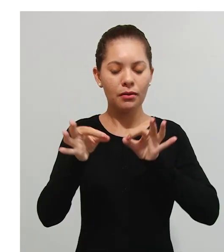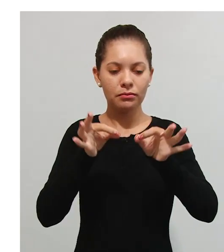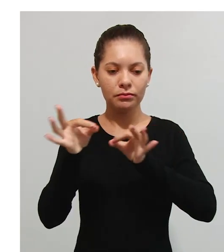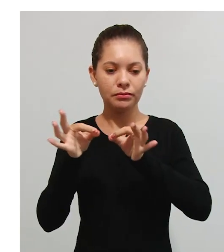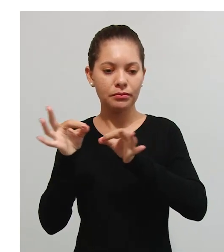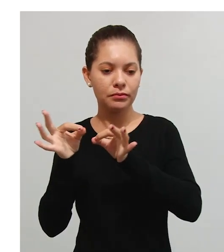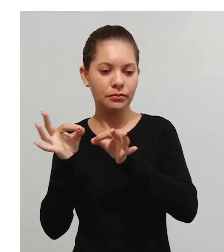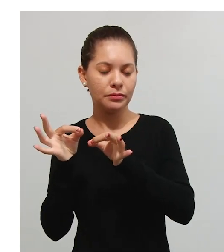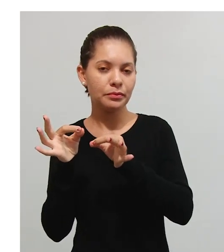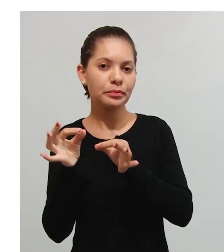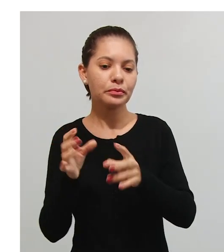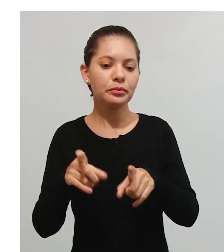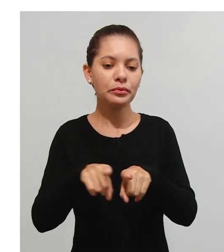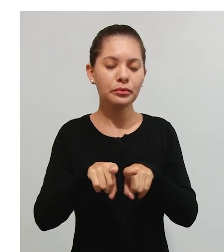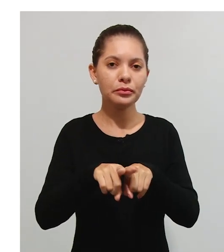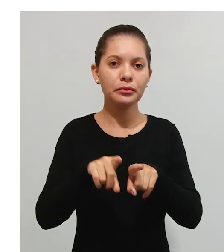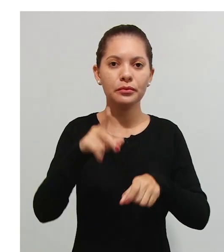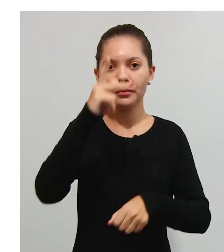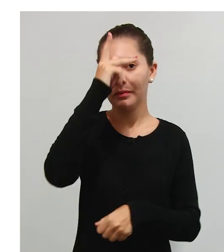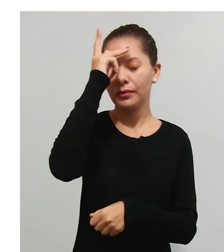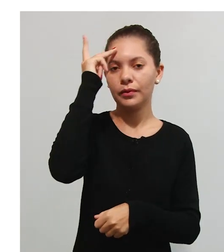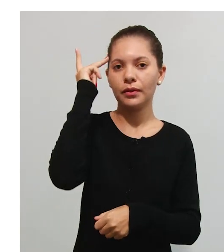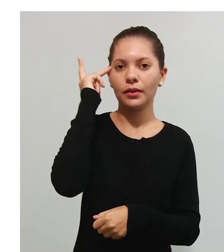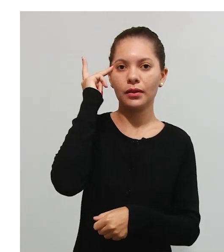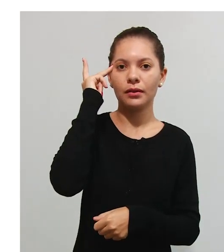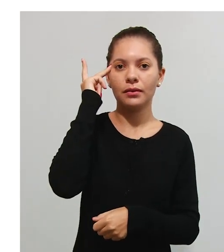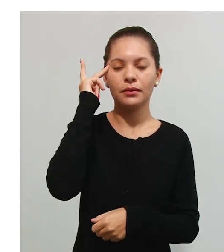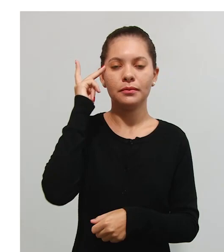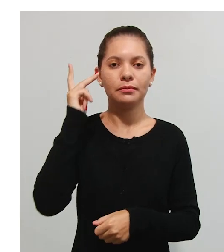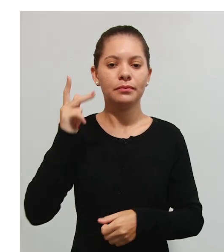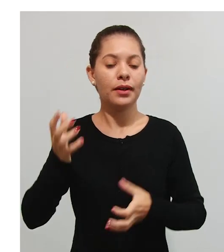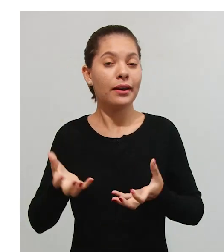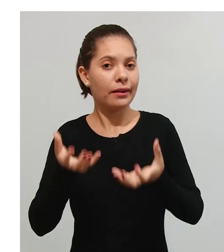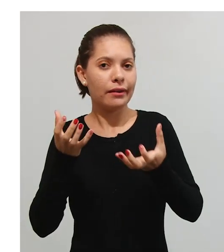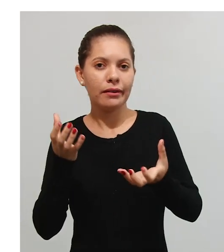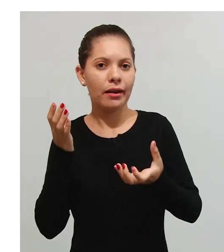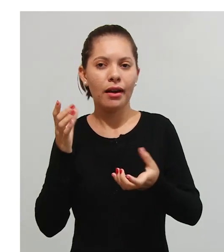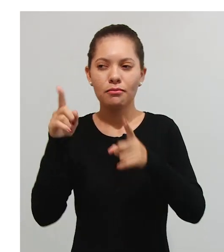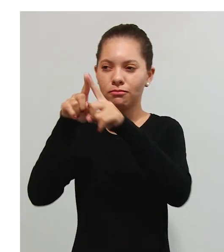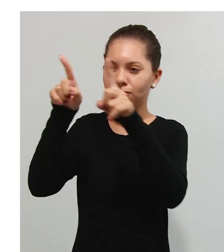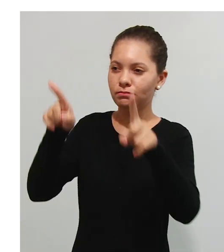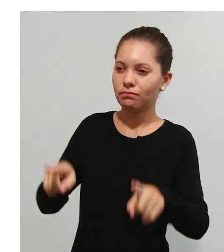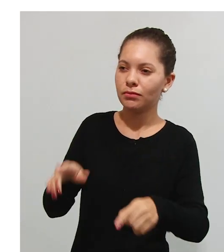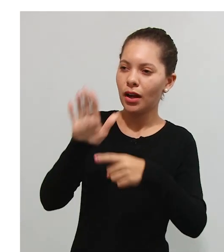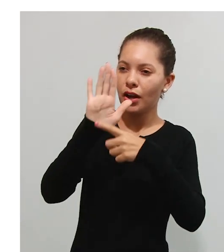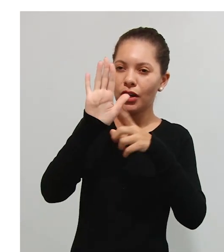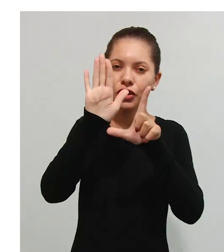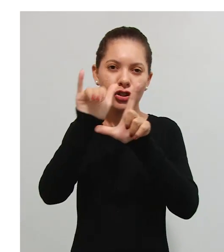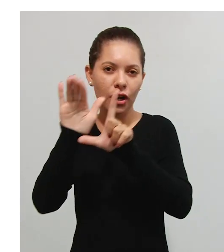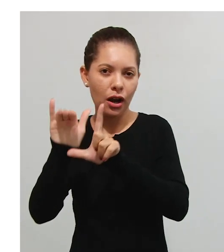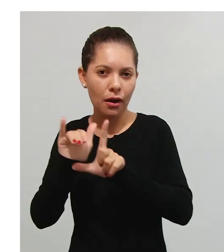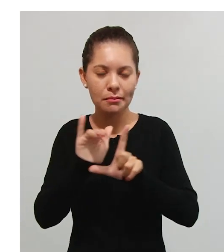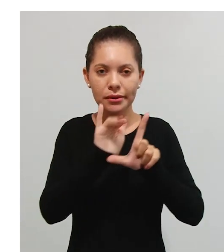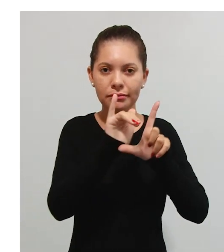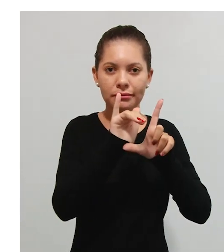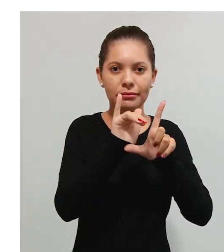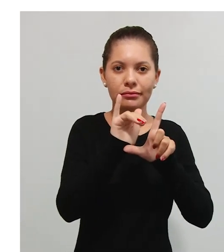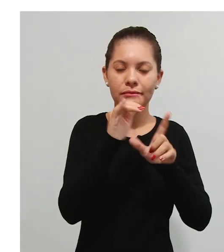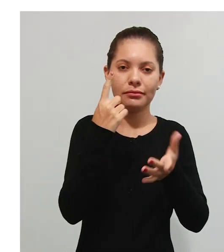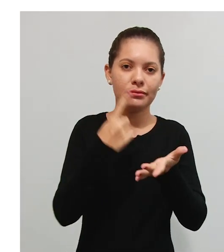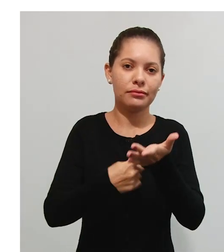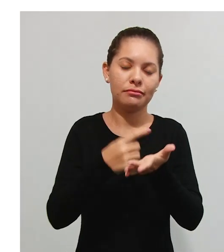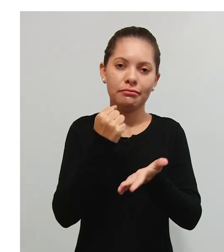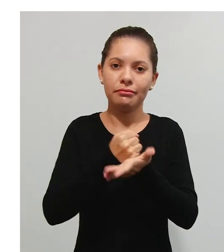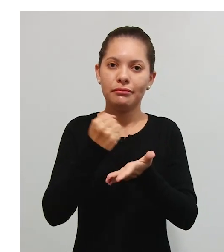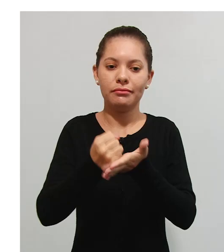seu planejamento. Da mesma forma com as pessoas, ele coloca quem ele quer dentro da empresa, ele contrata quem ele quiser para agregar o seu negócio. Já